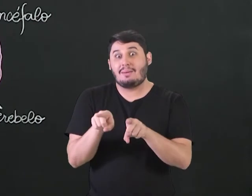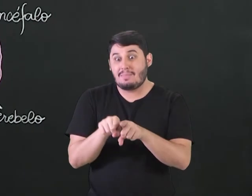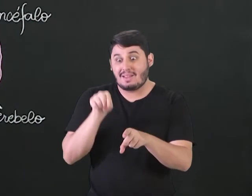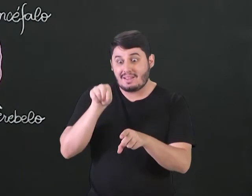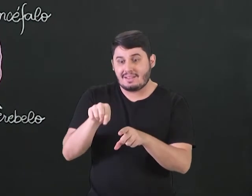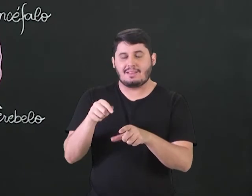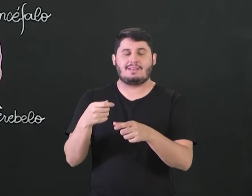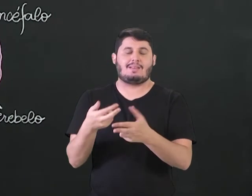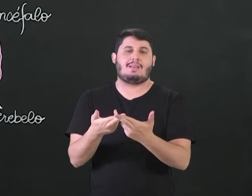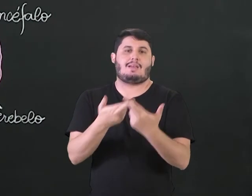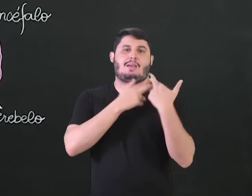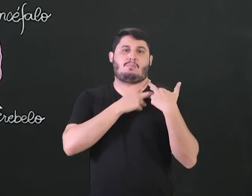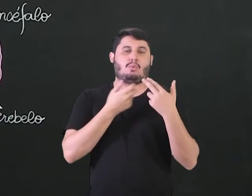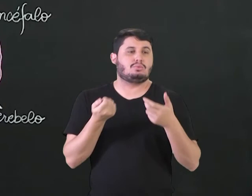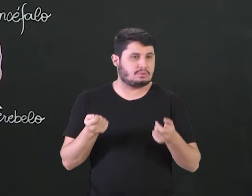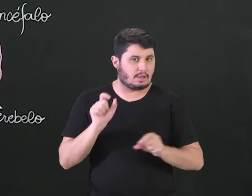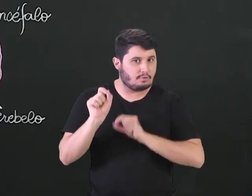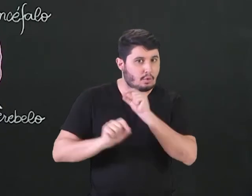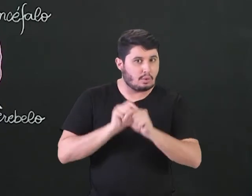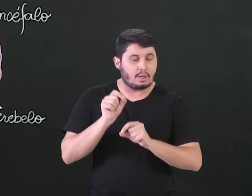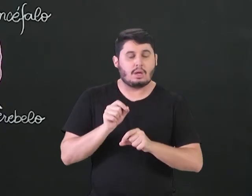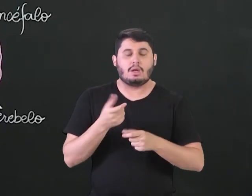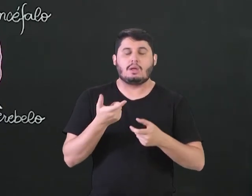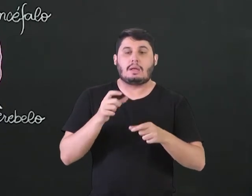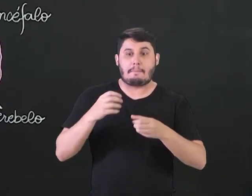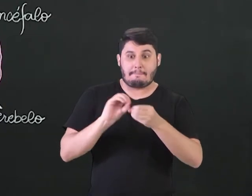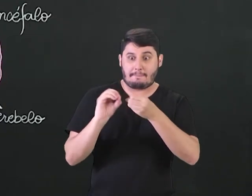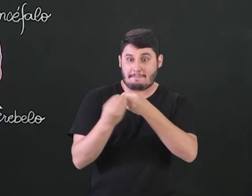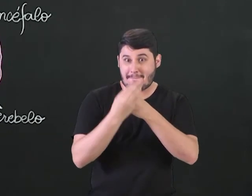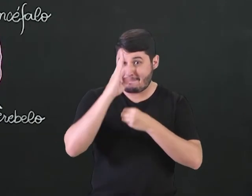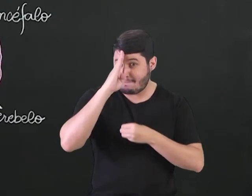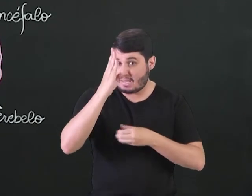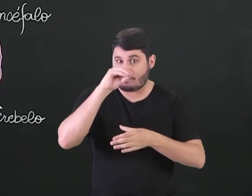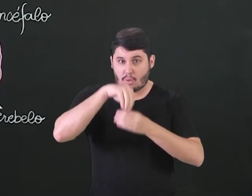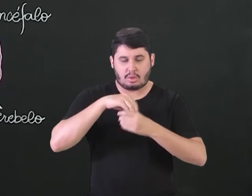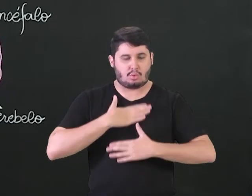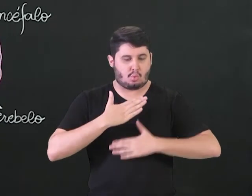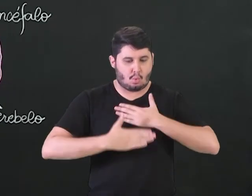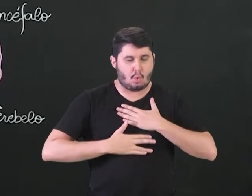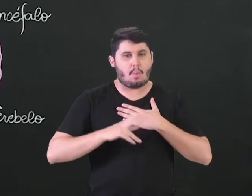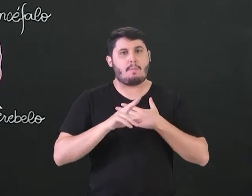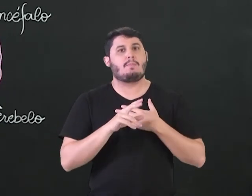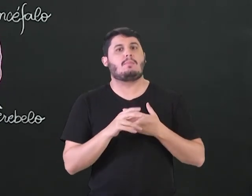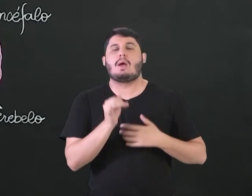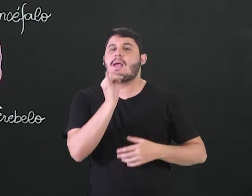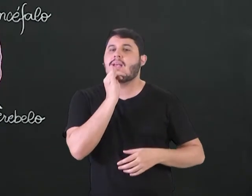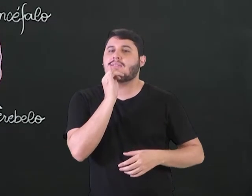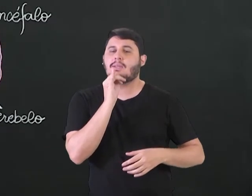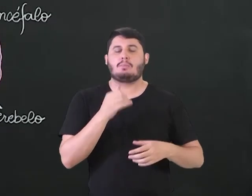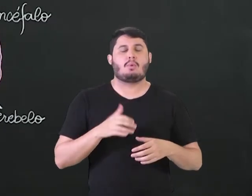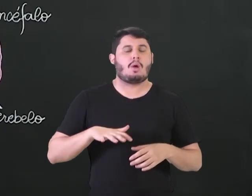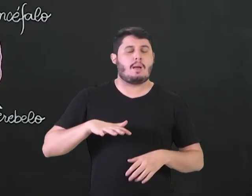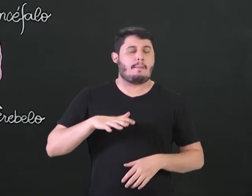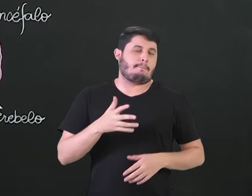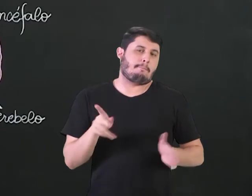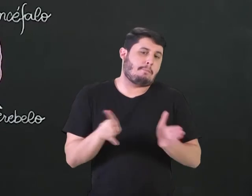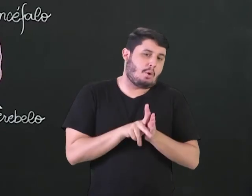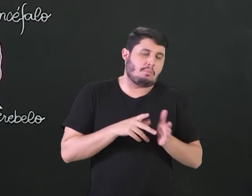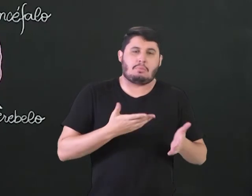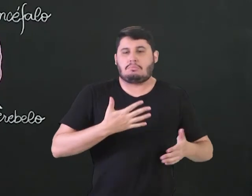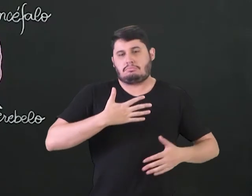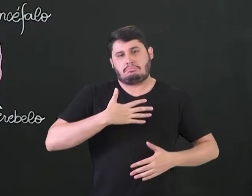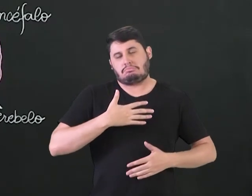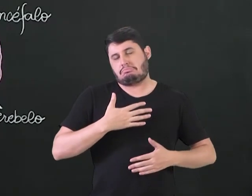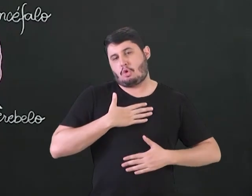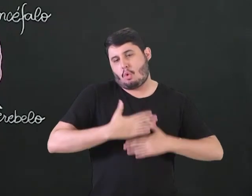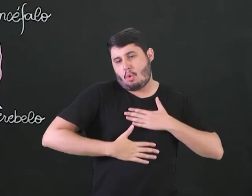glândula que produz hormônios que regulam todas as outras glândulas, que vai controlar a parte sexual, que vai controlar a tireoide.